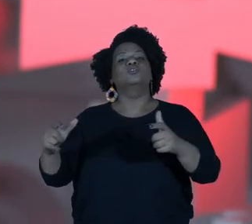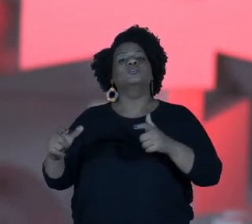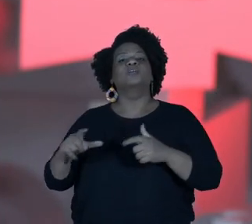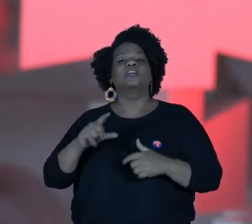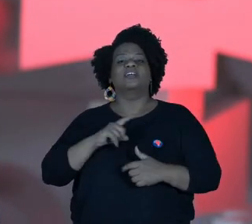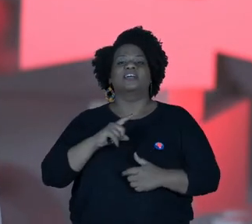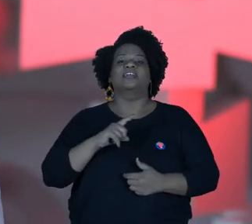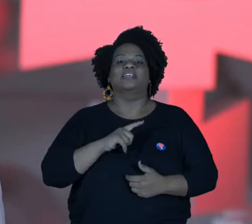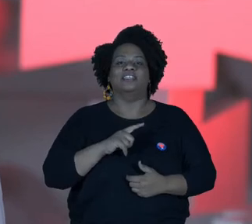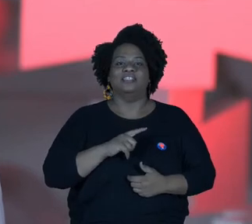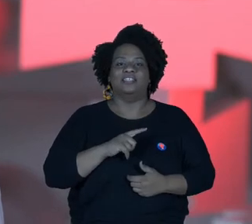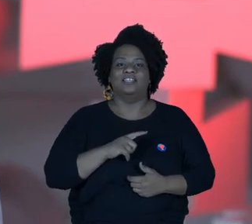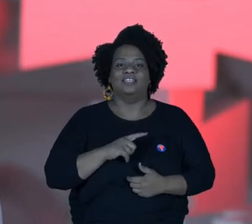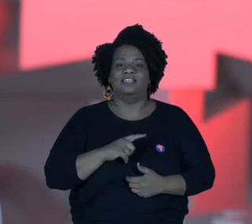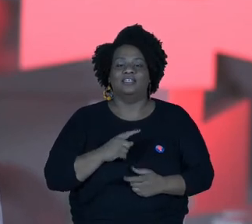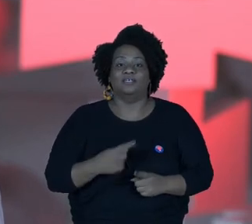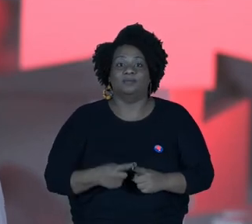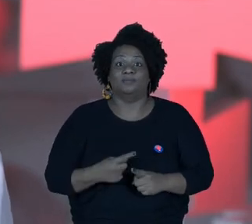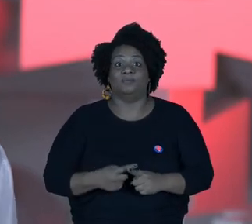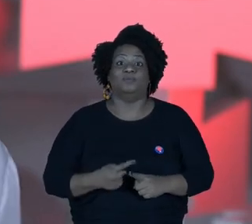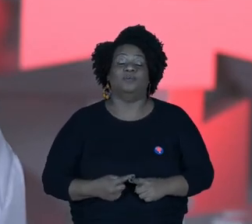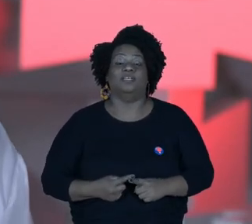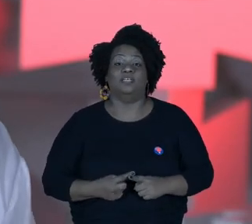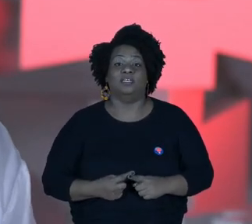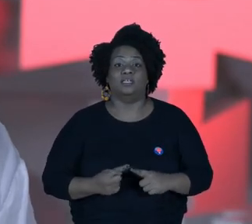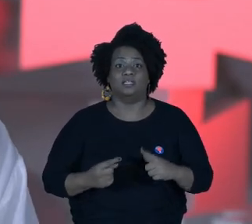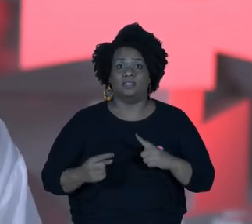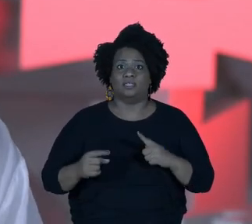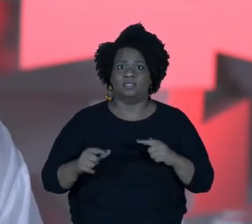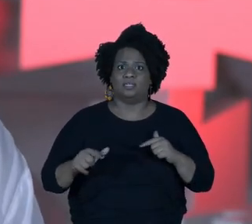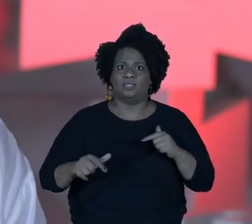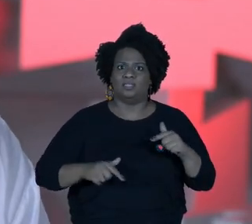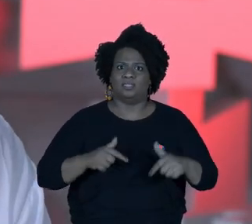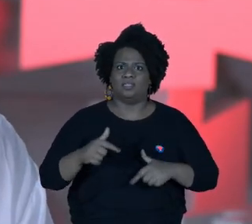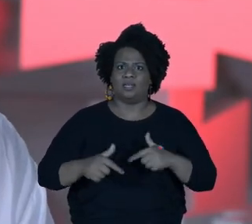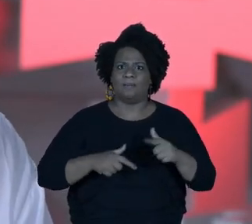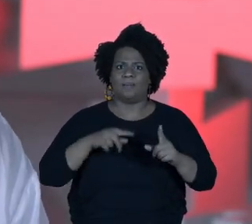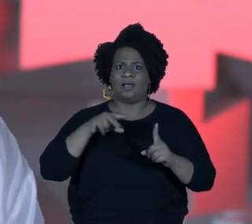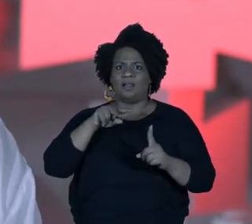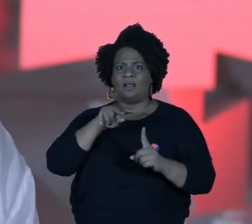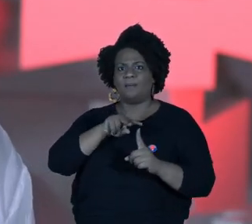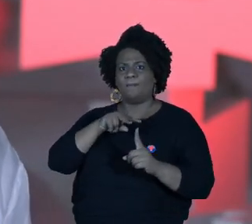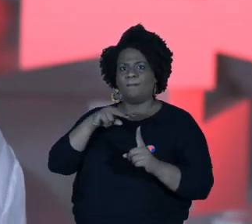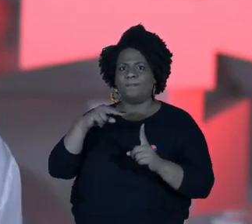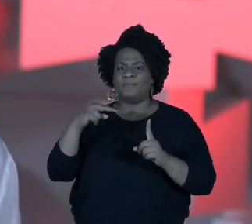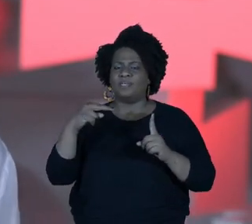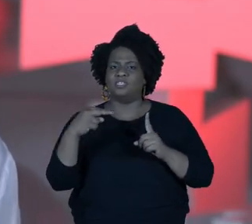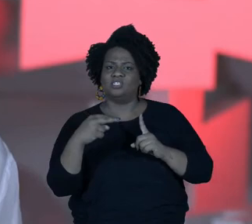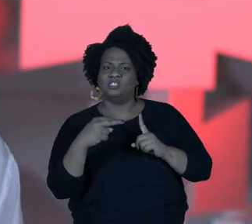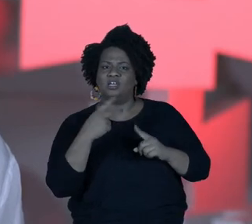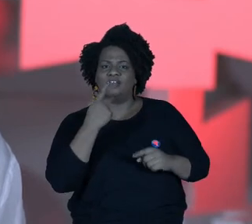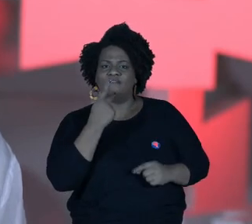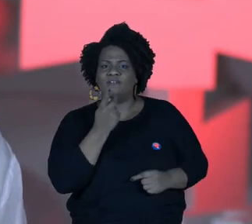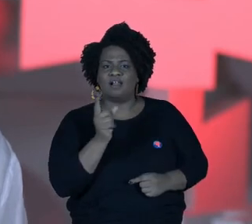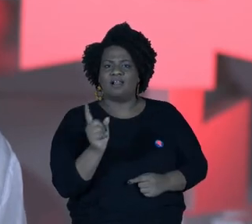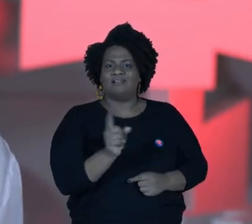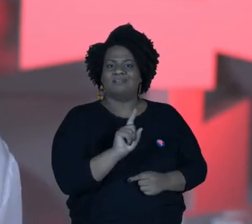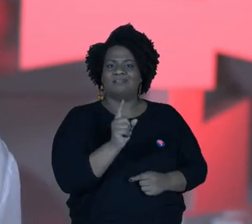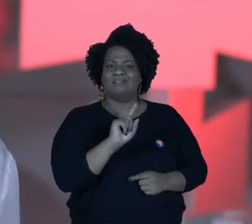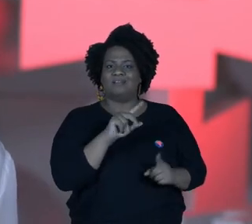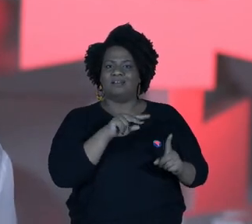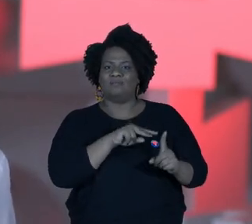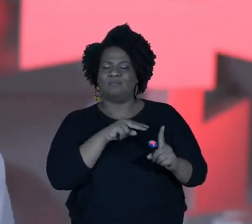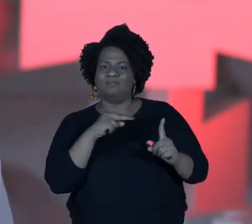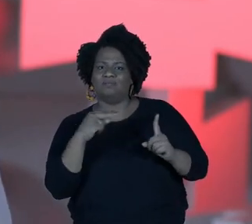Porque ele trabalha com a perspectiva e ele nega a perspectiva.